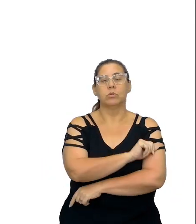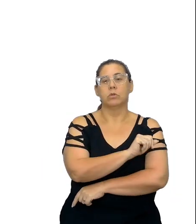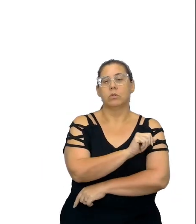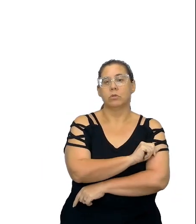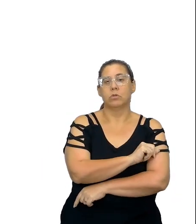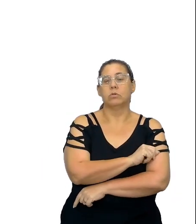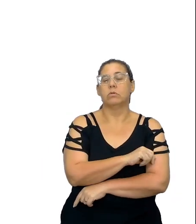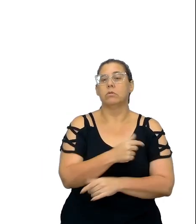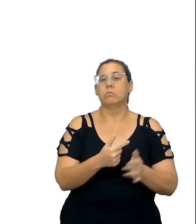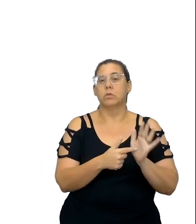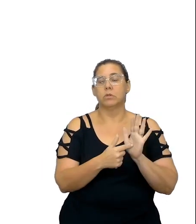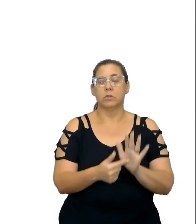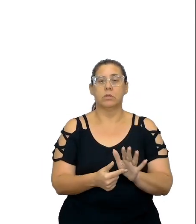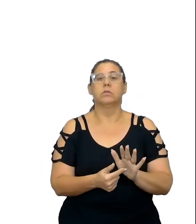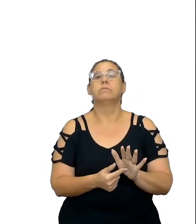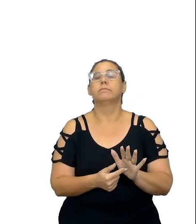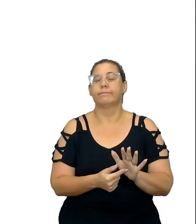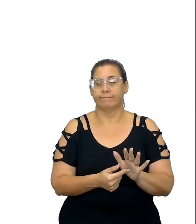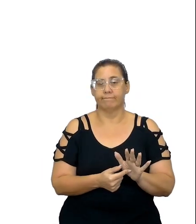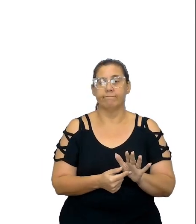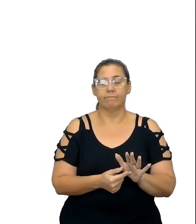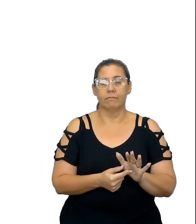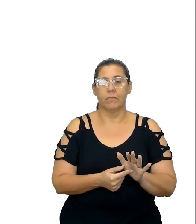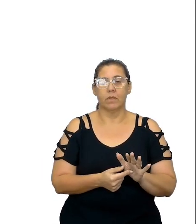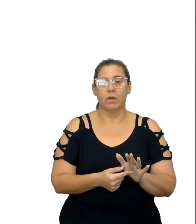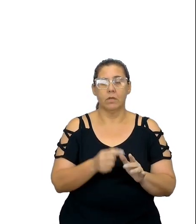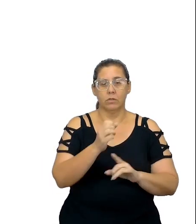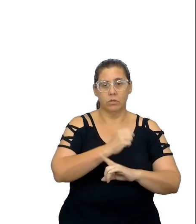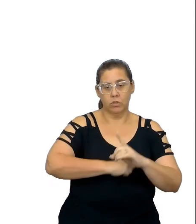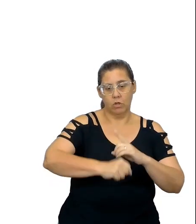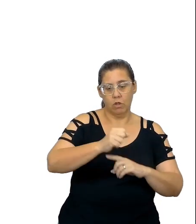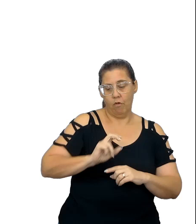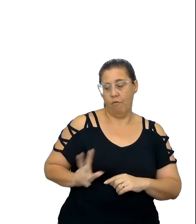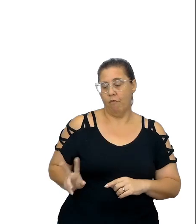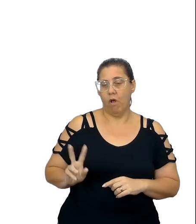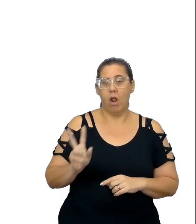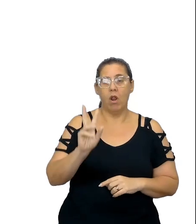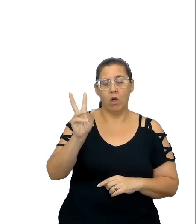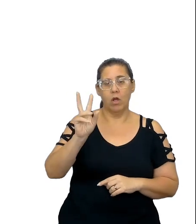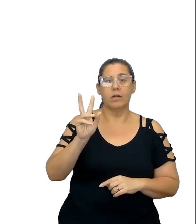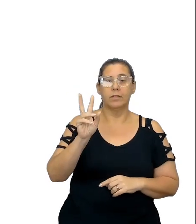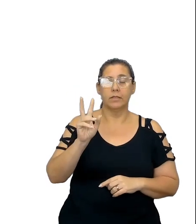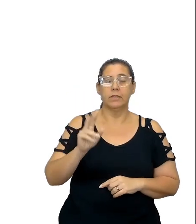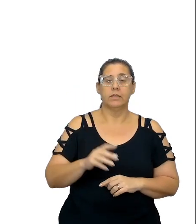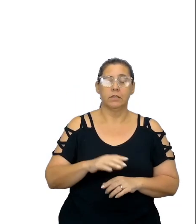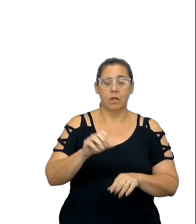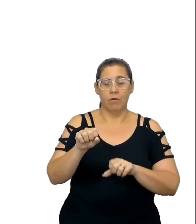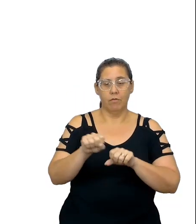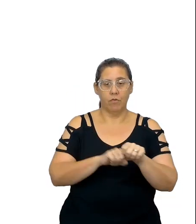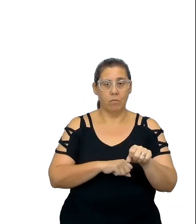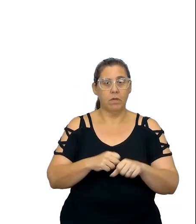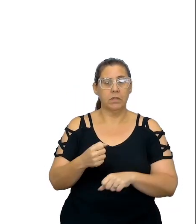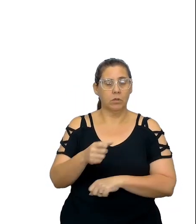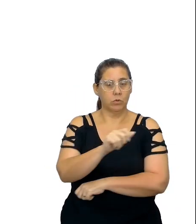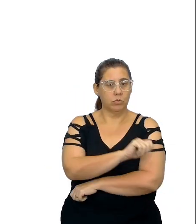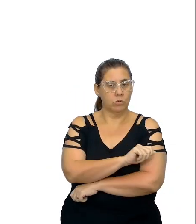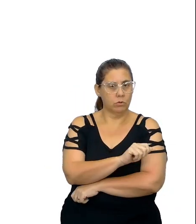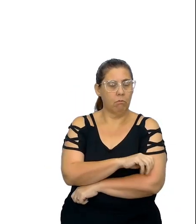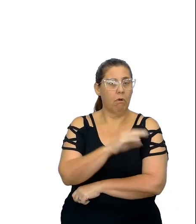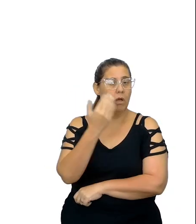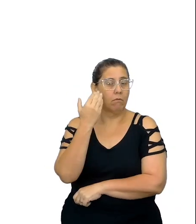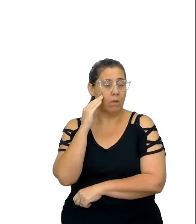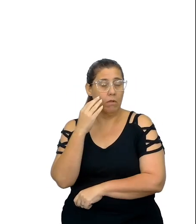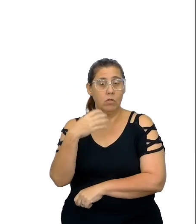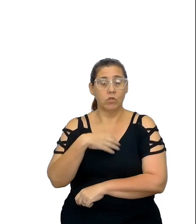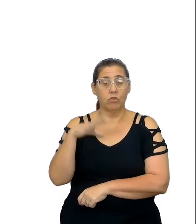de manifestações sociais da linguagem. Além disso, valoriza a formação integral dos estudantes, desde a compreender que nos atos de